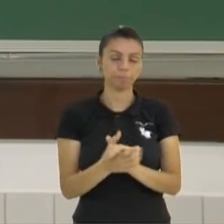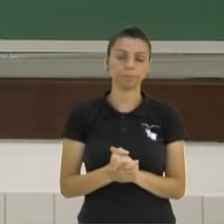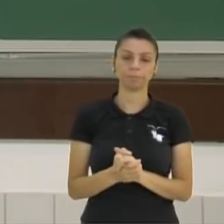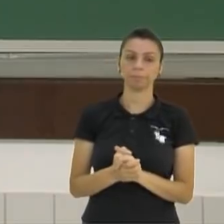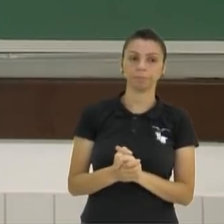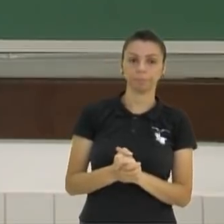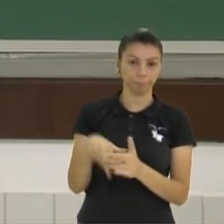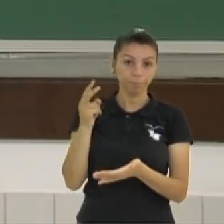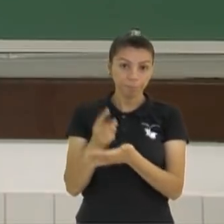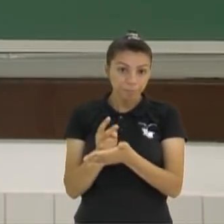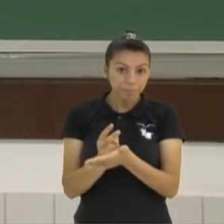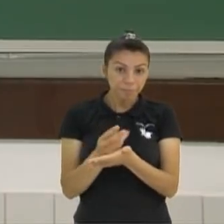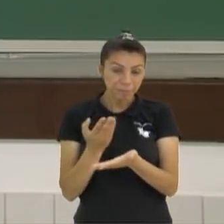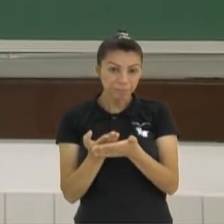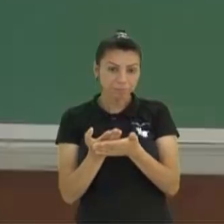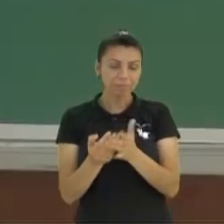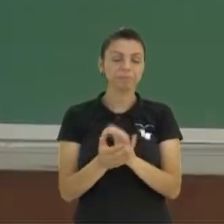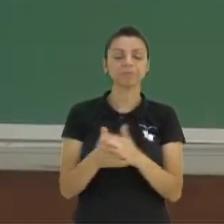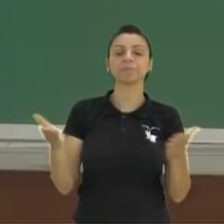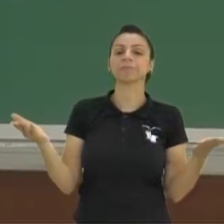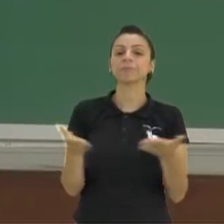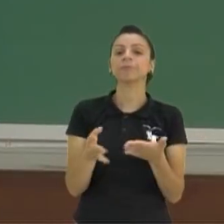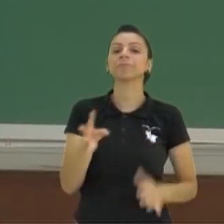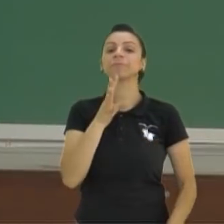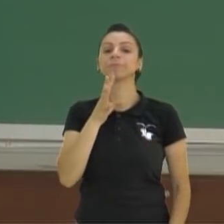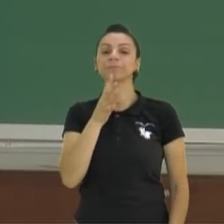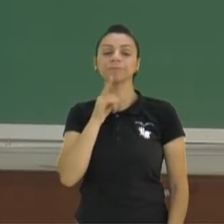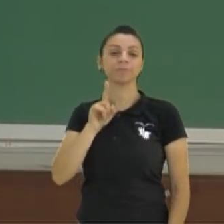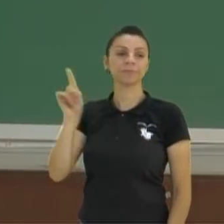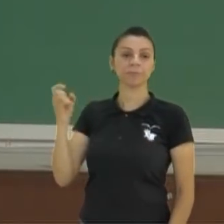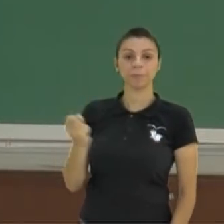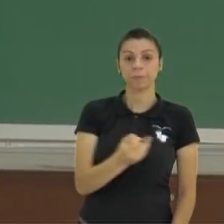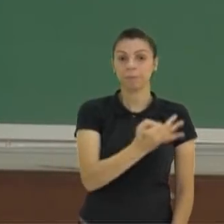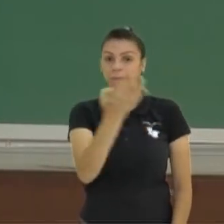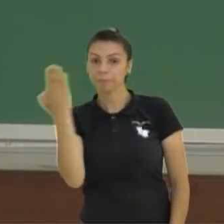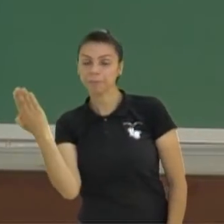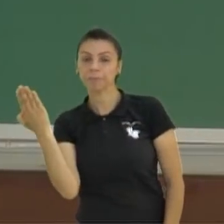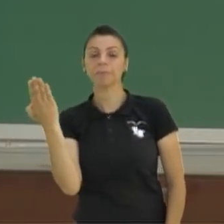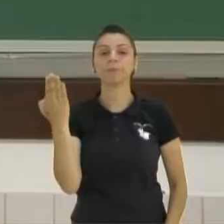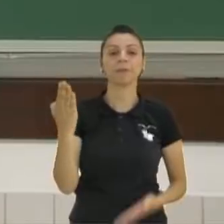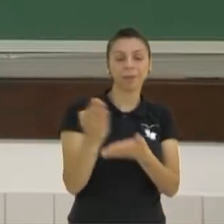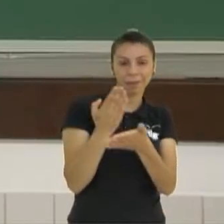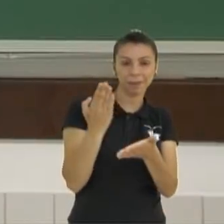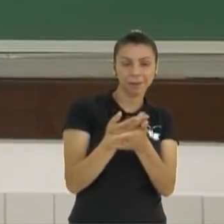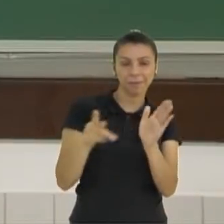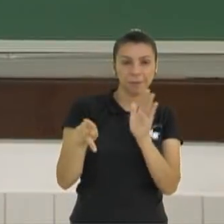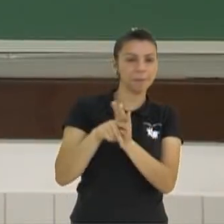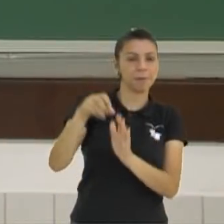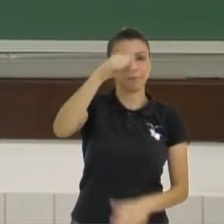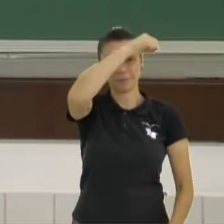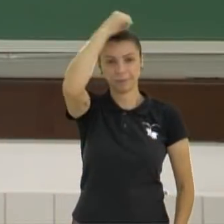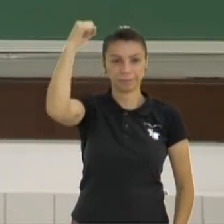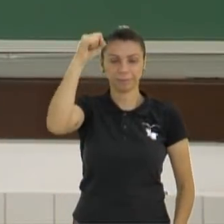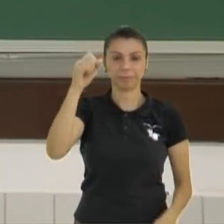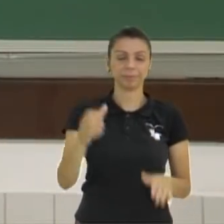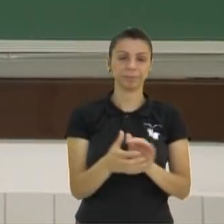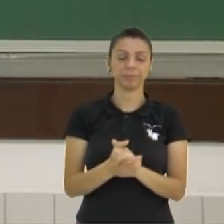aula? Bem, agora vamos conhecer alguns livros sagrados? Vamos nos tornar